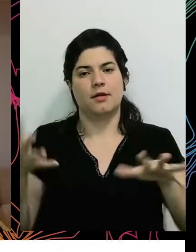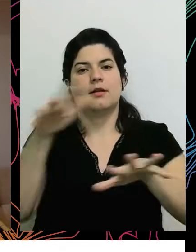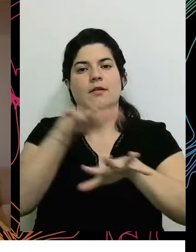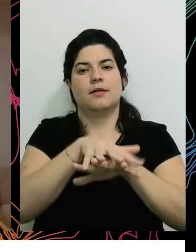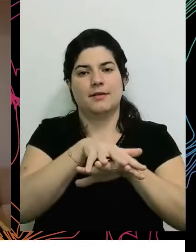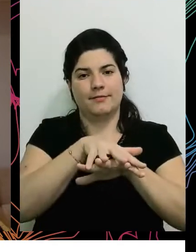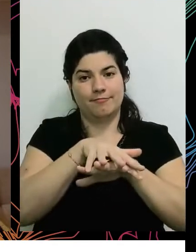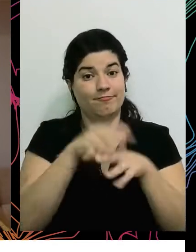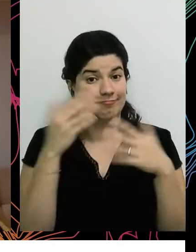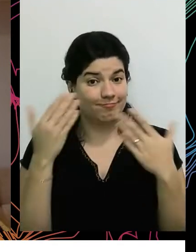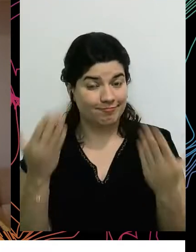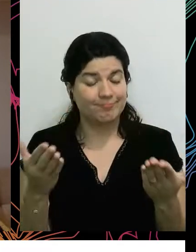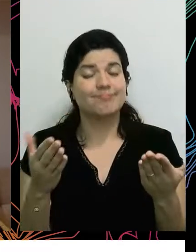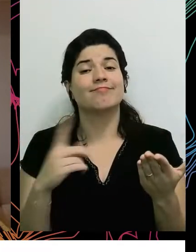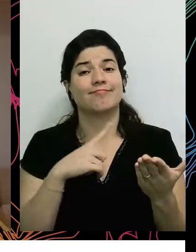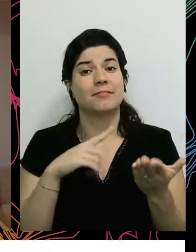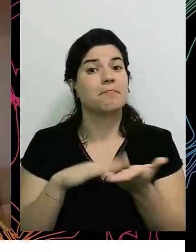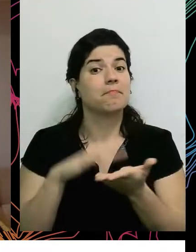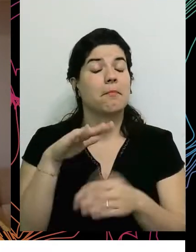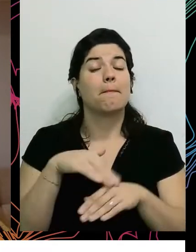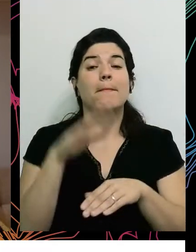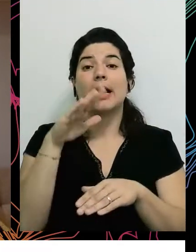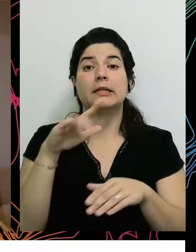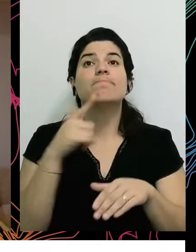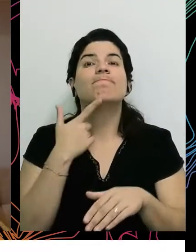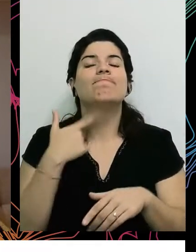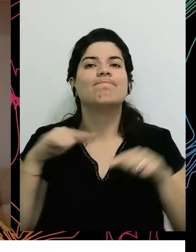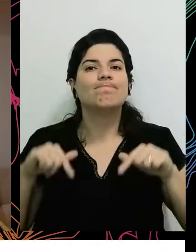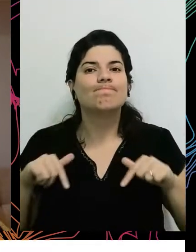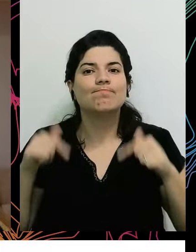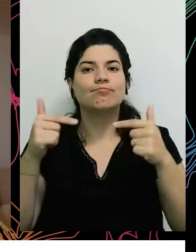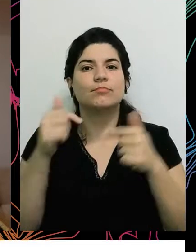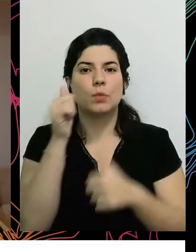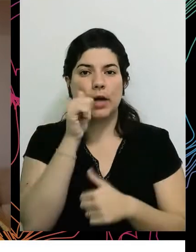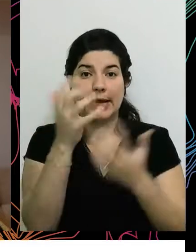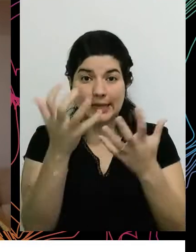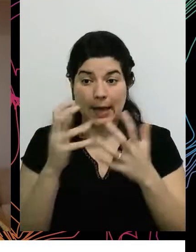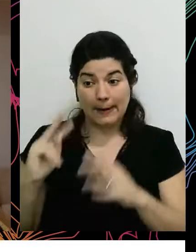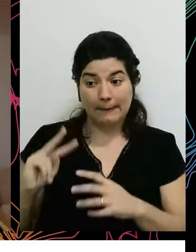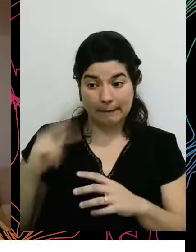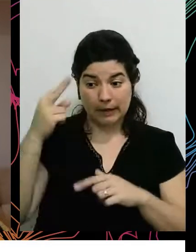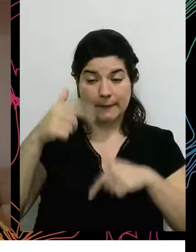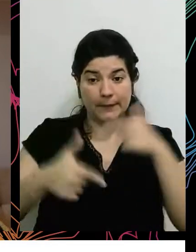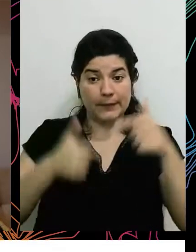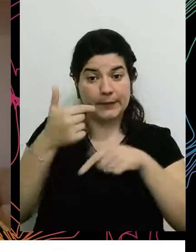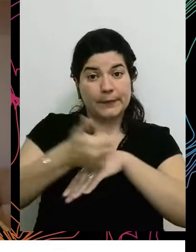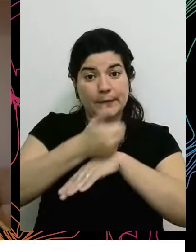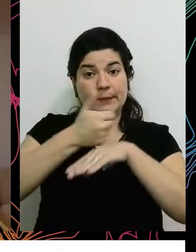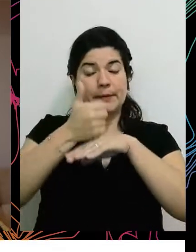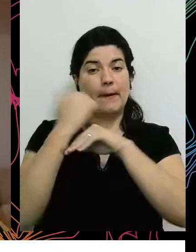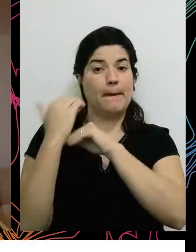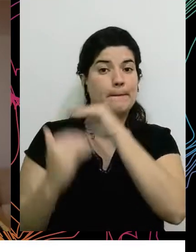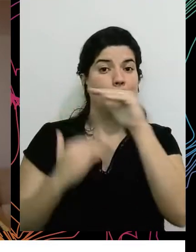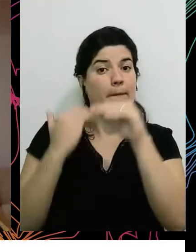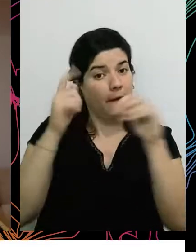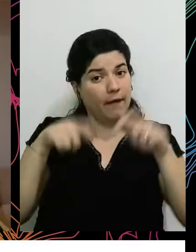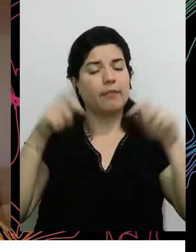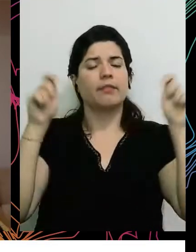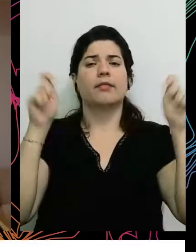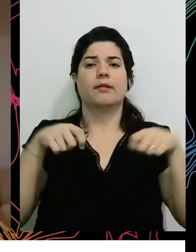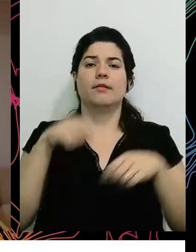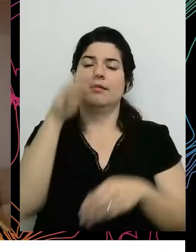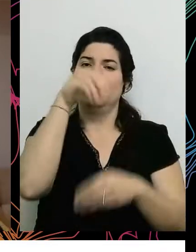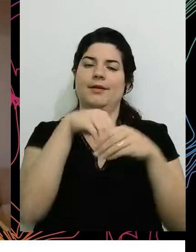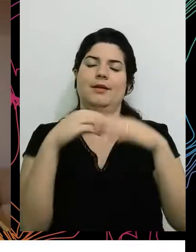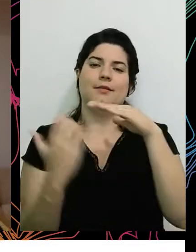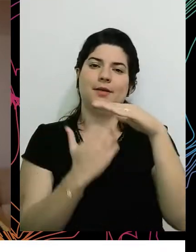algo que mais motive outras mulheres a ascenderem nas suas carreiras executivas do que elas verem que isso é possível. E elas só